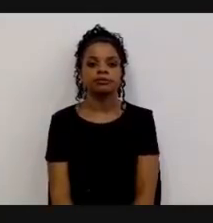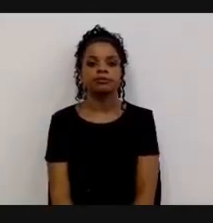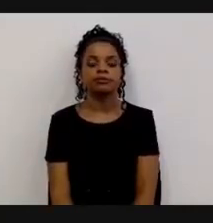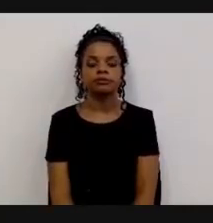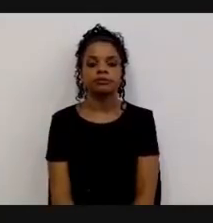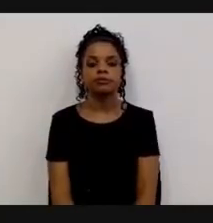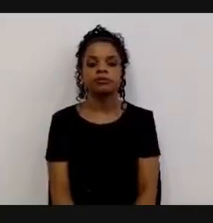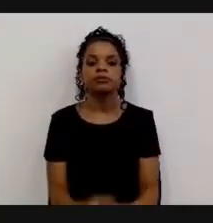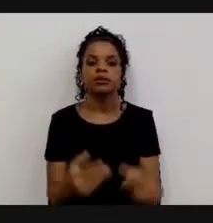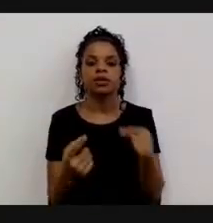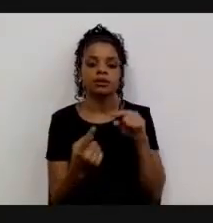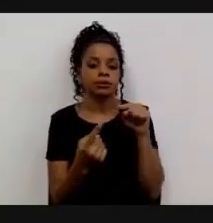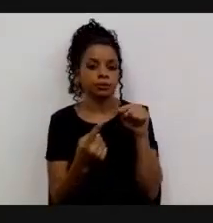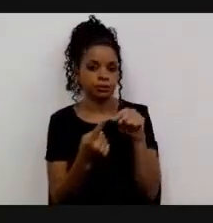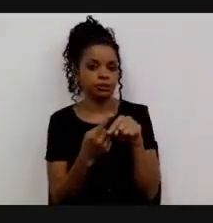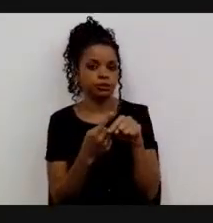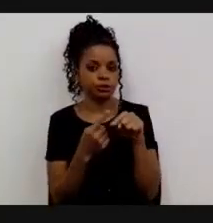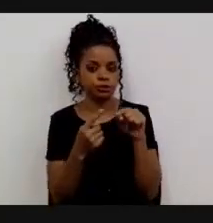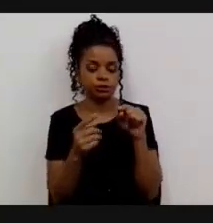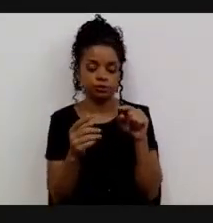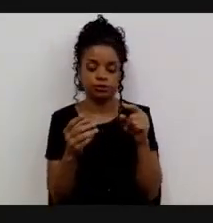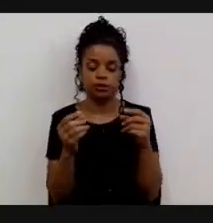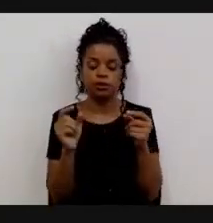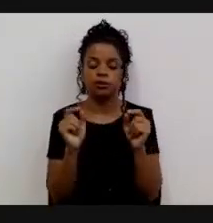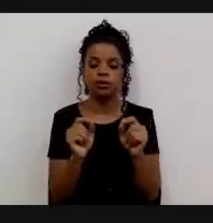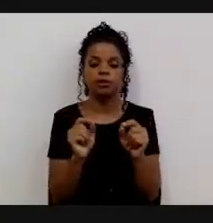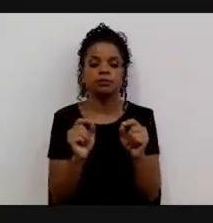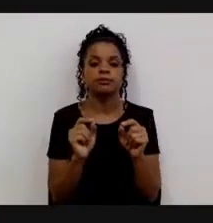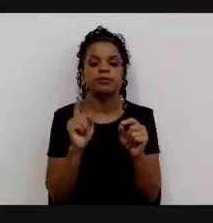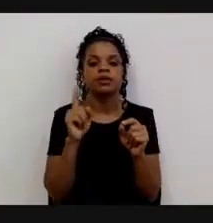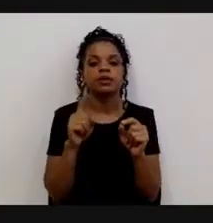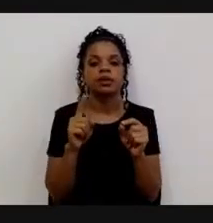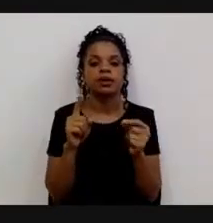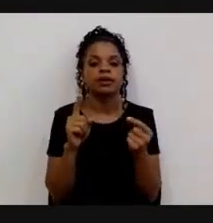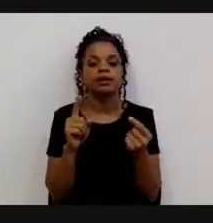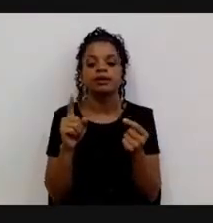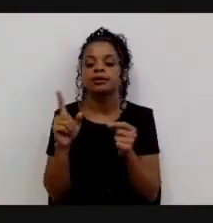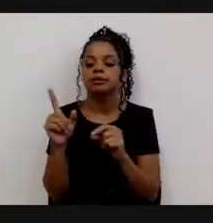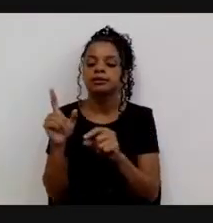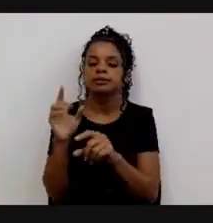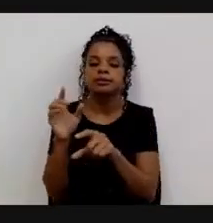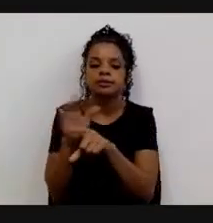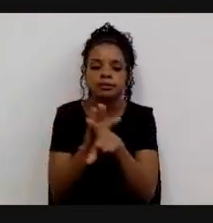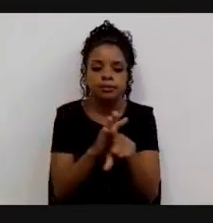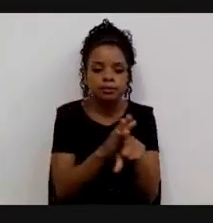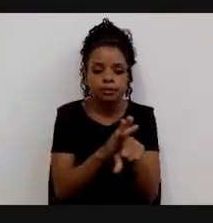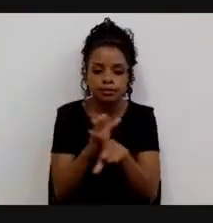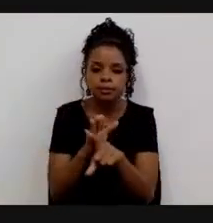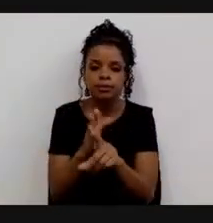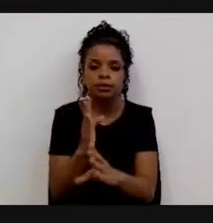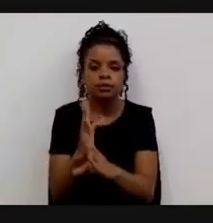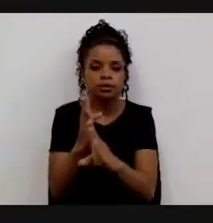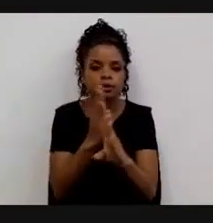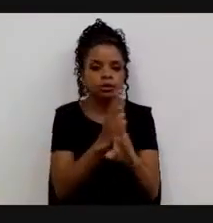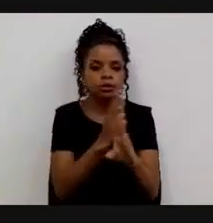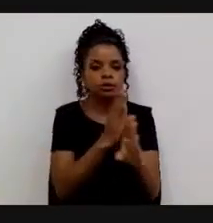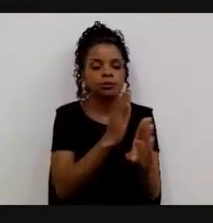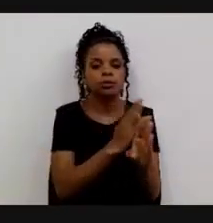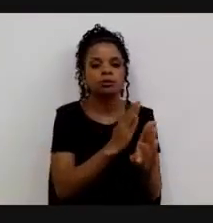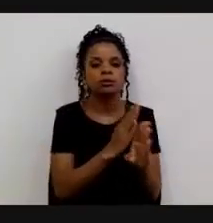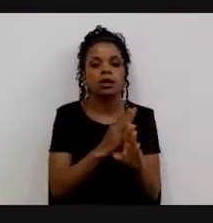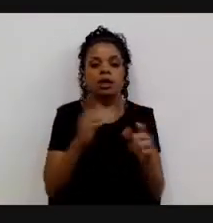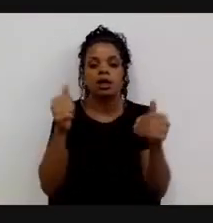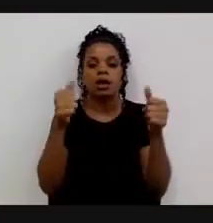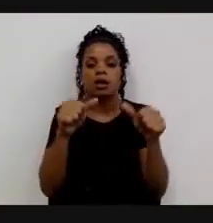objetivo dessa pesquisa especificamente fazer isso. Nosso objetivo era levantar elementos para os protocolos